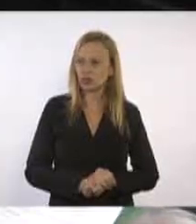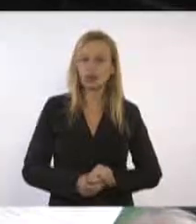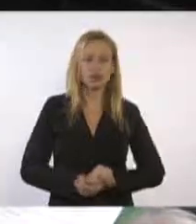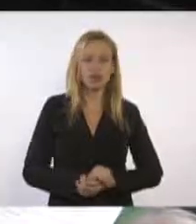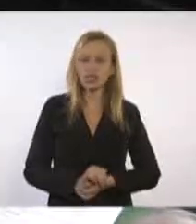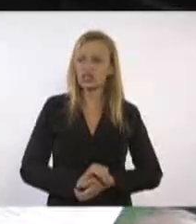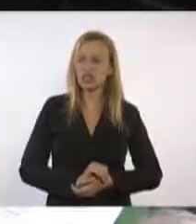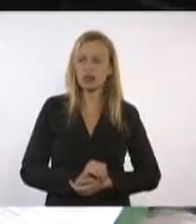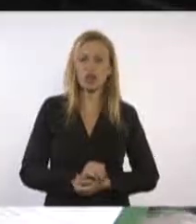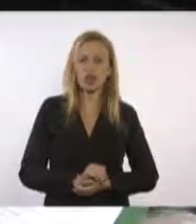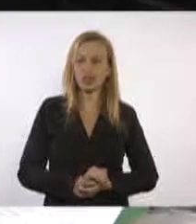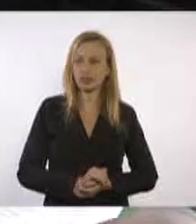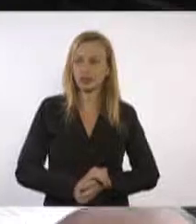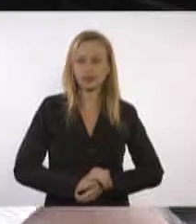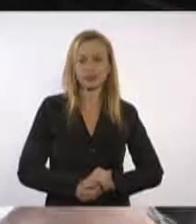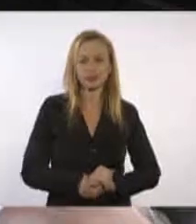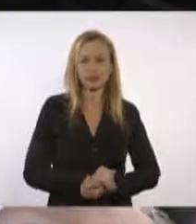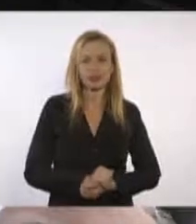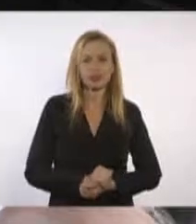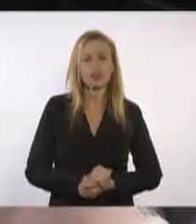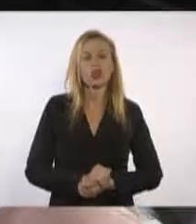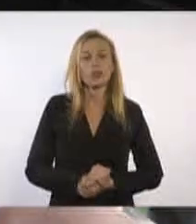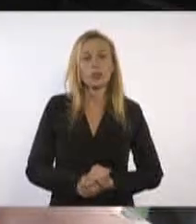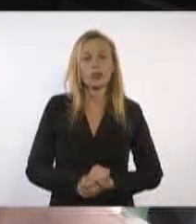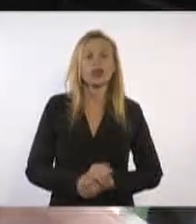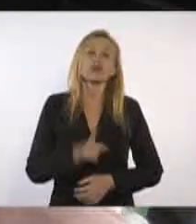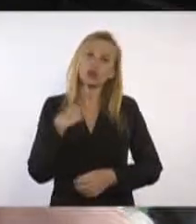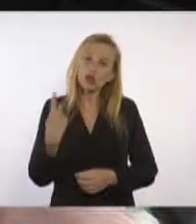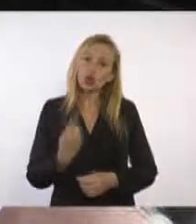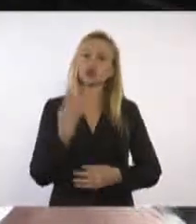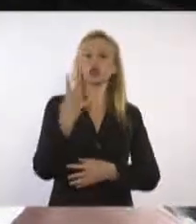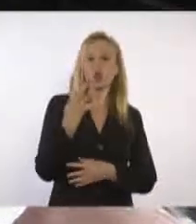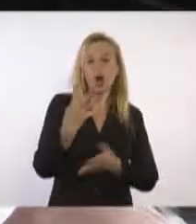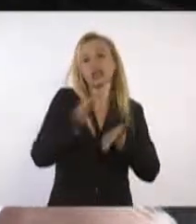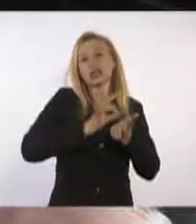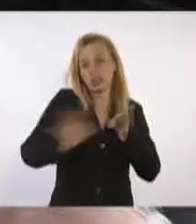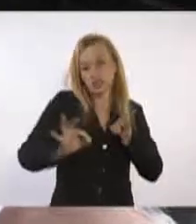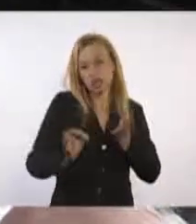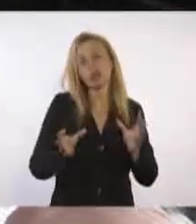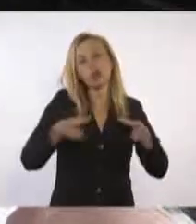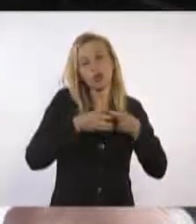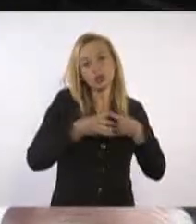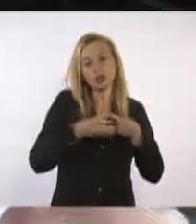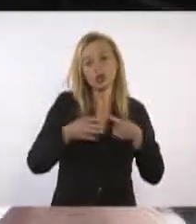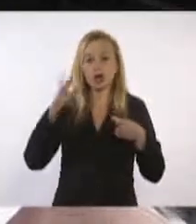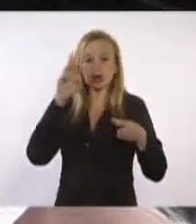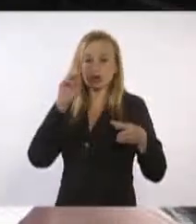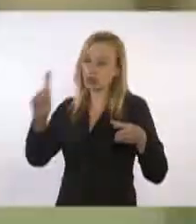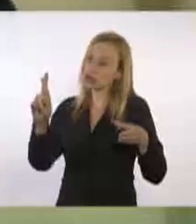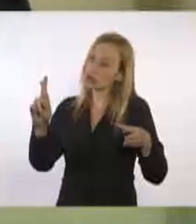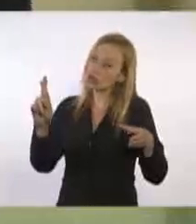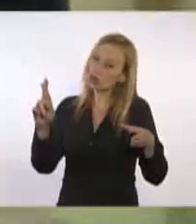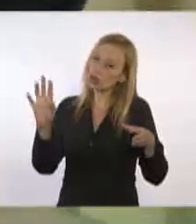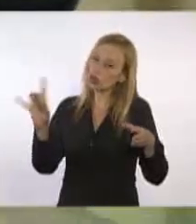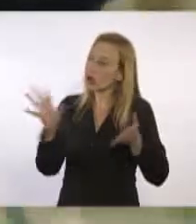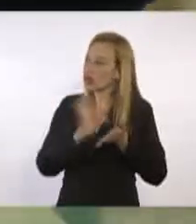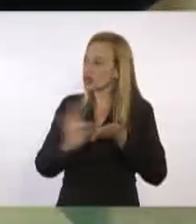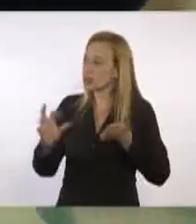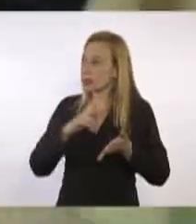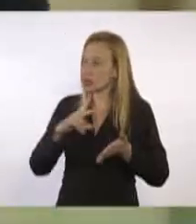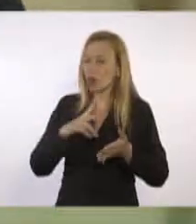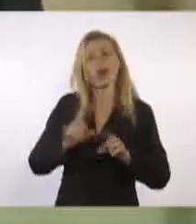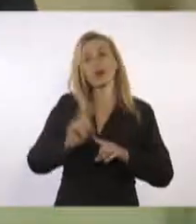eu poderia impor, eu poderia dizer assim, nós 4 assinamos comissão e só assina sem ser como comissão. Mas não, mas eu quero